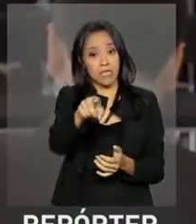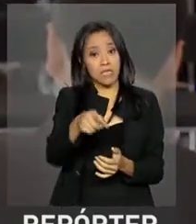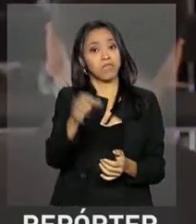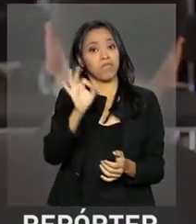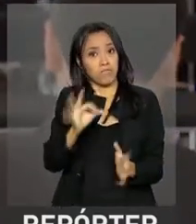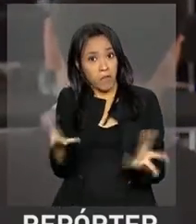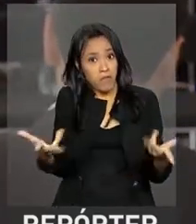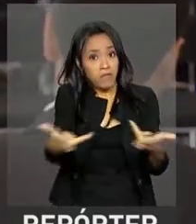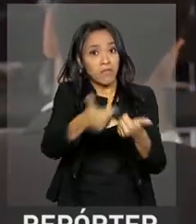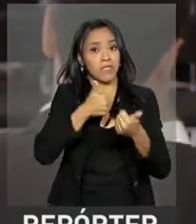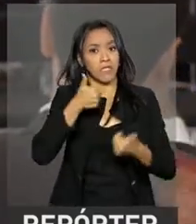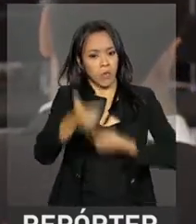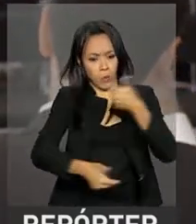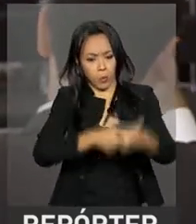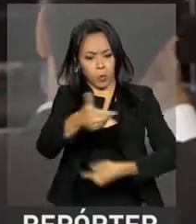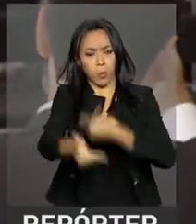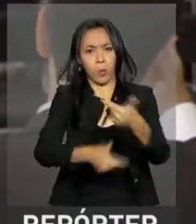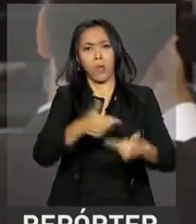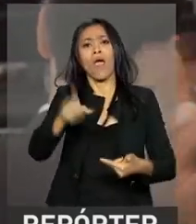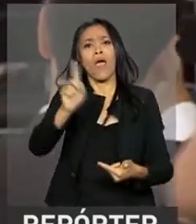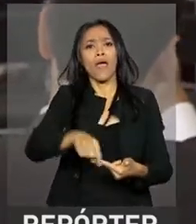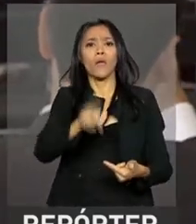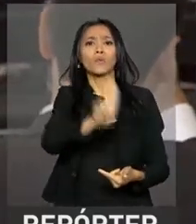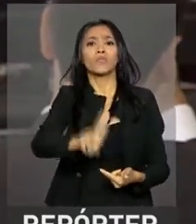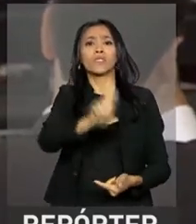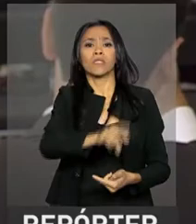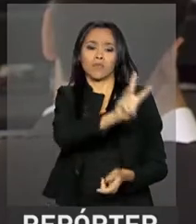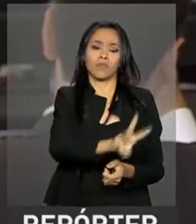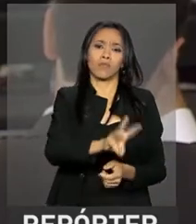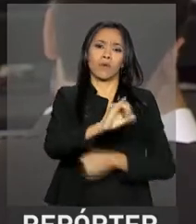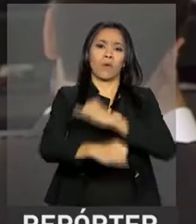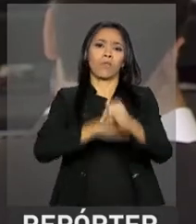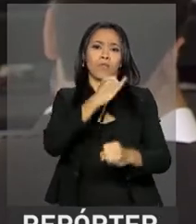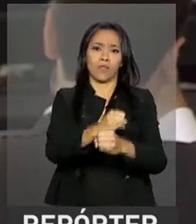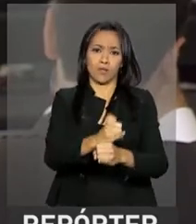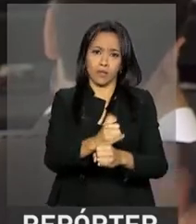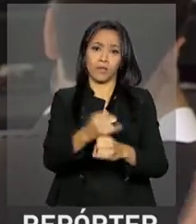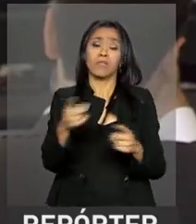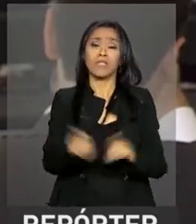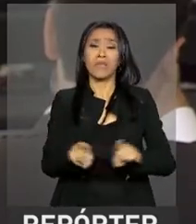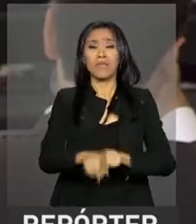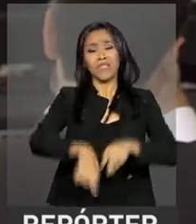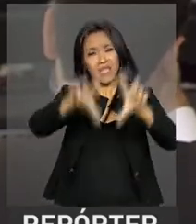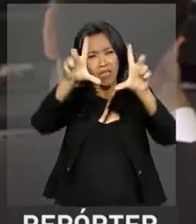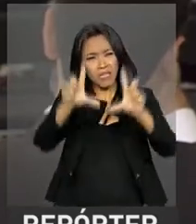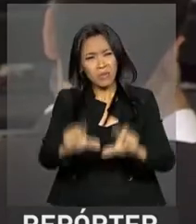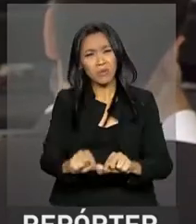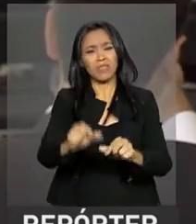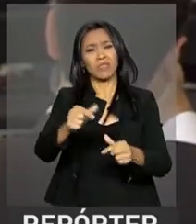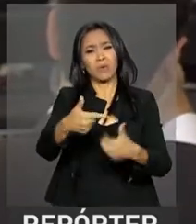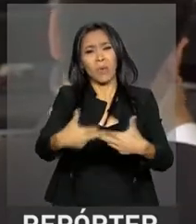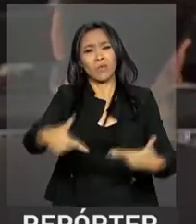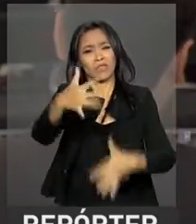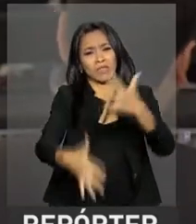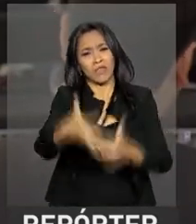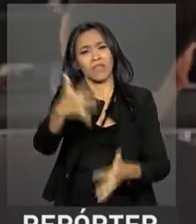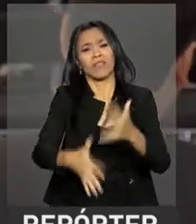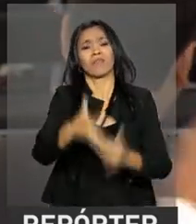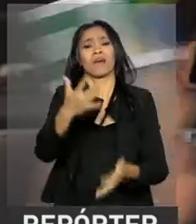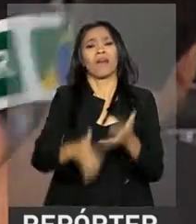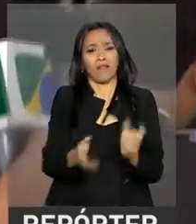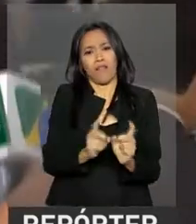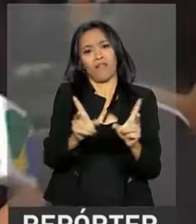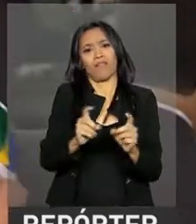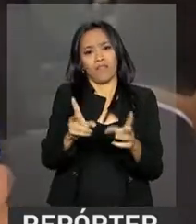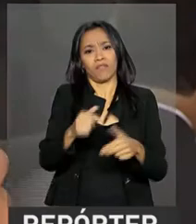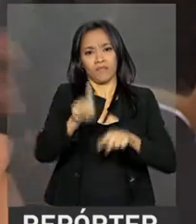eficiência, é uma digitalização, mas junto com uma desburocratização e simplificação dos processos de comércio exterior.